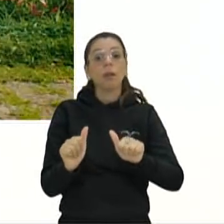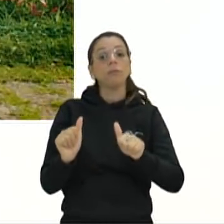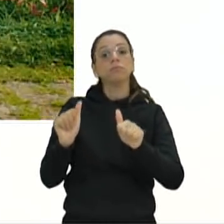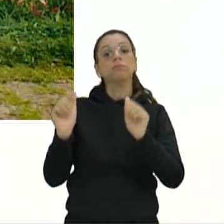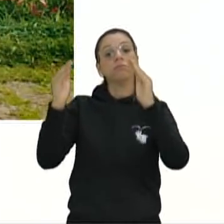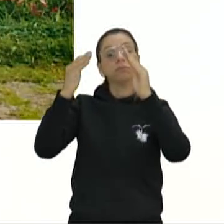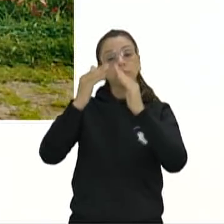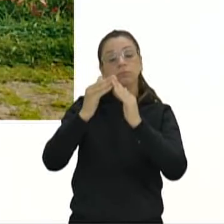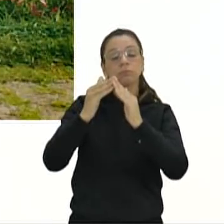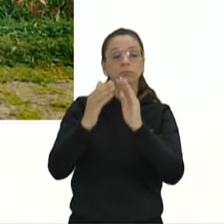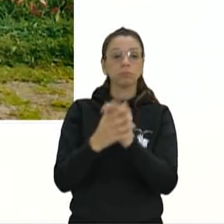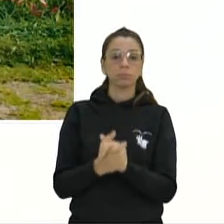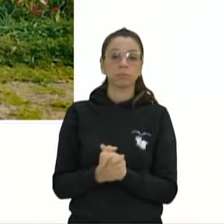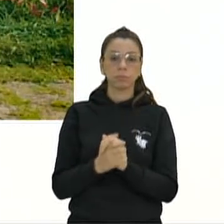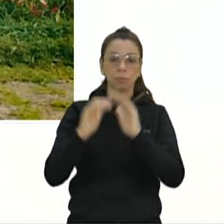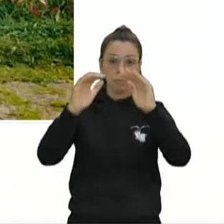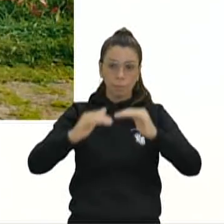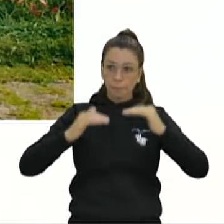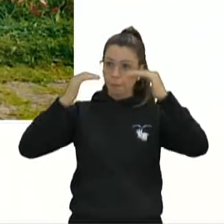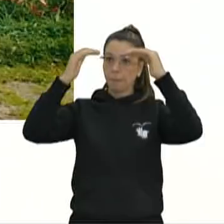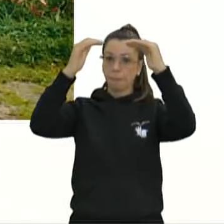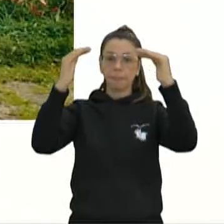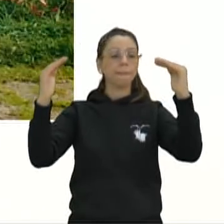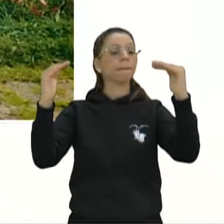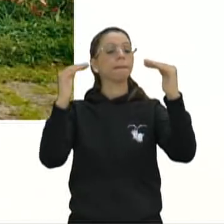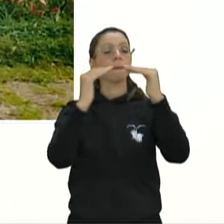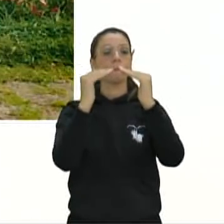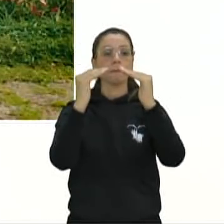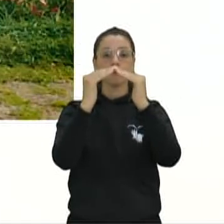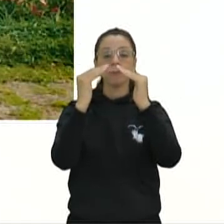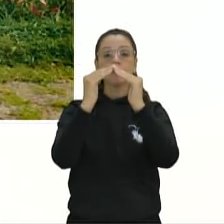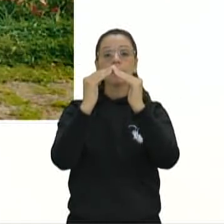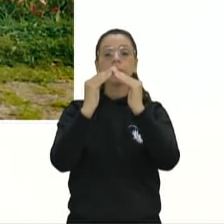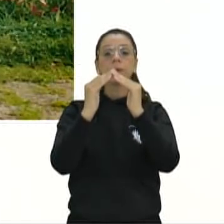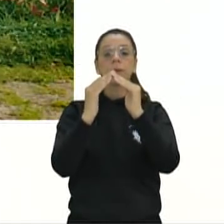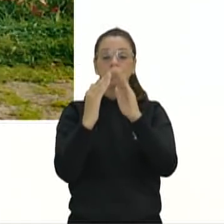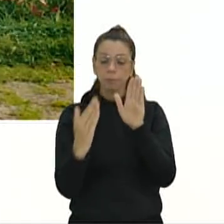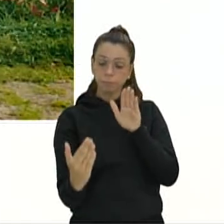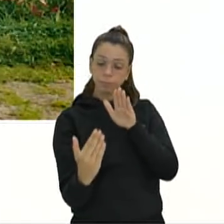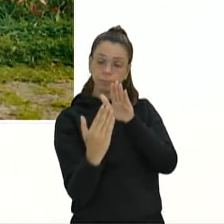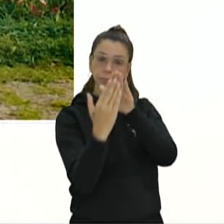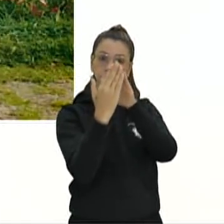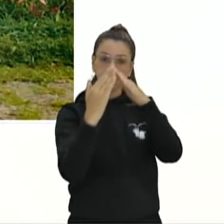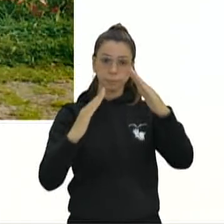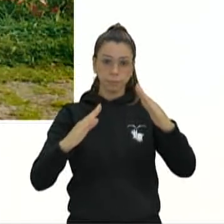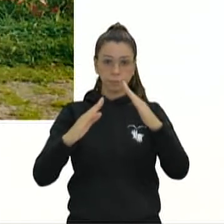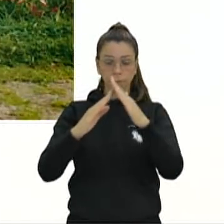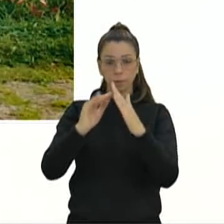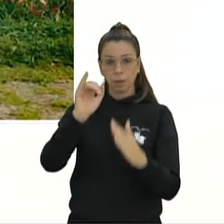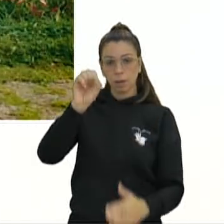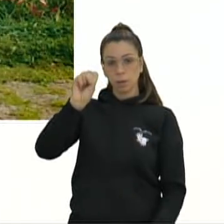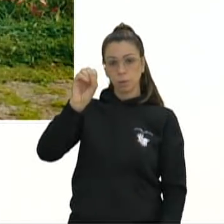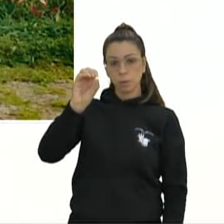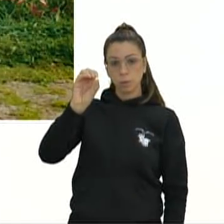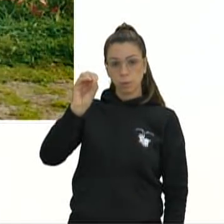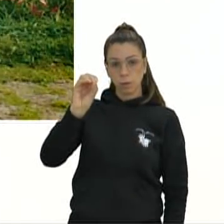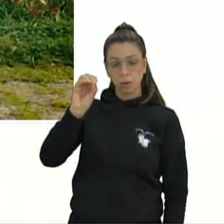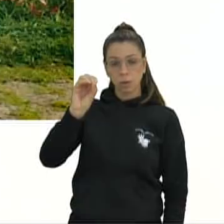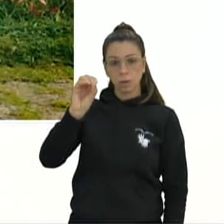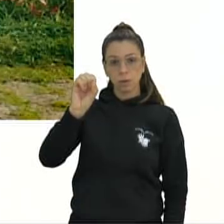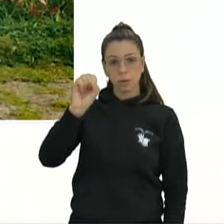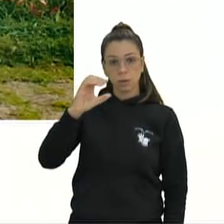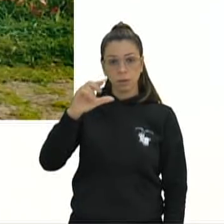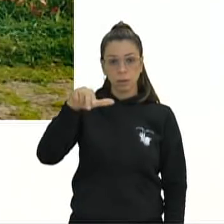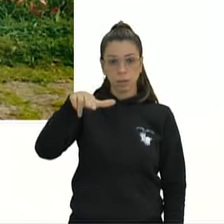fachada. Lá no topo, você vê um triângulo isósceles. É um triângulo que tem